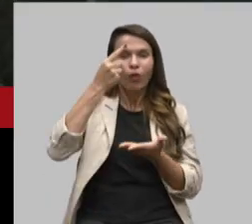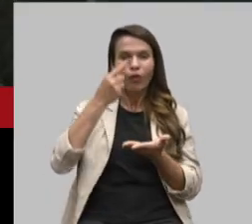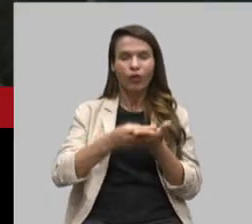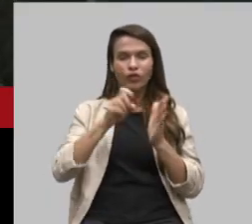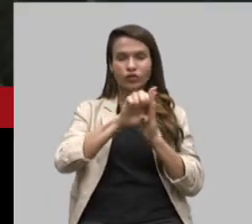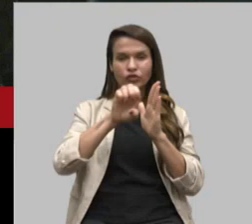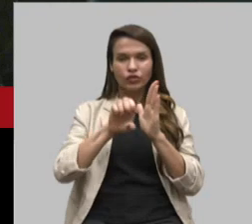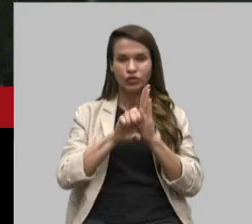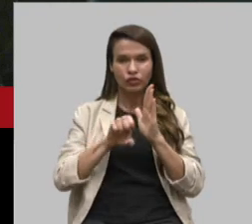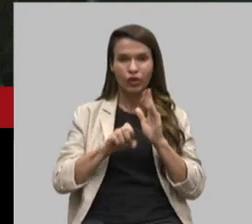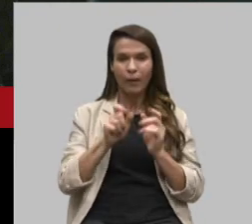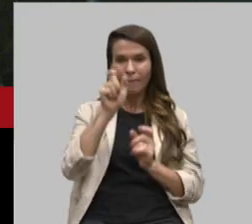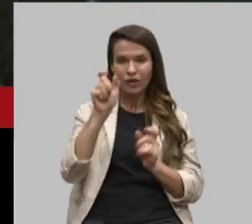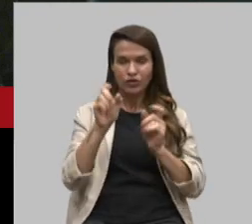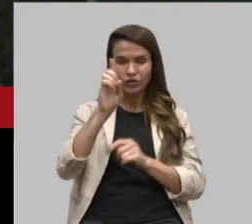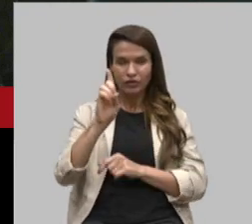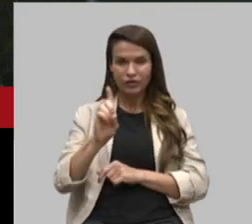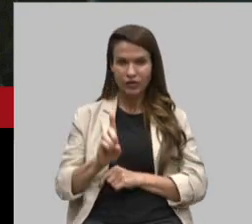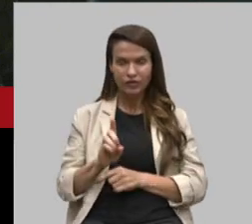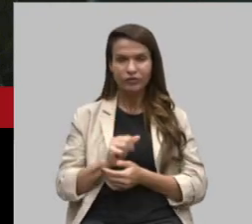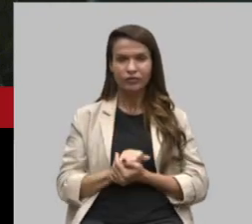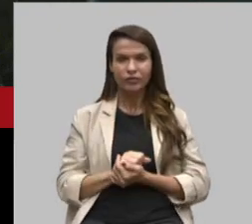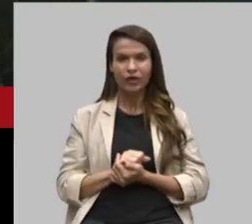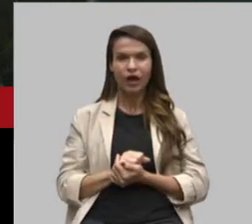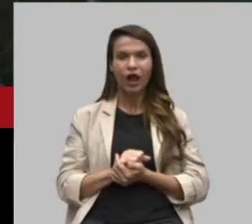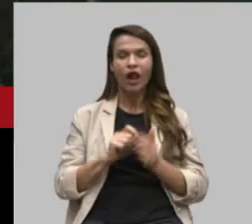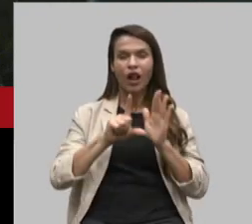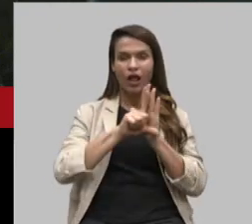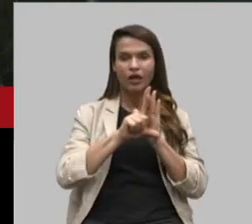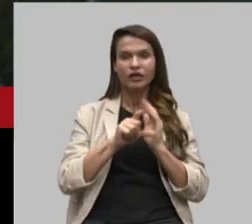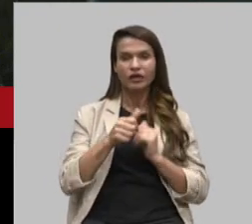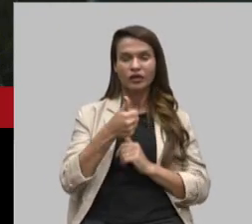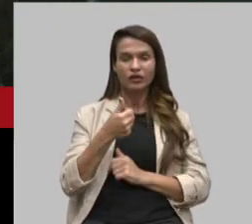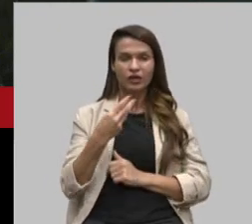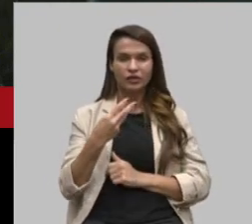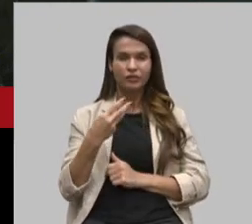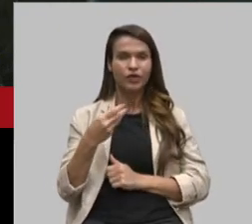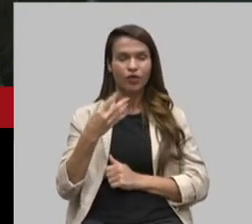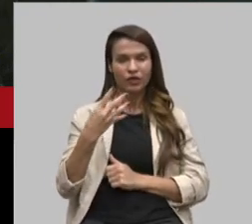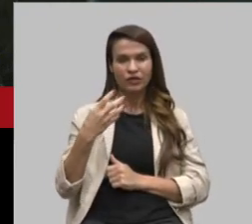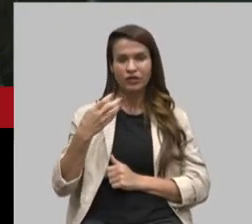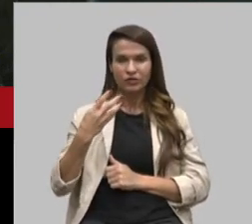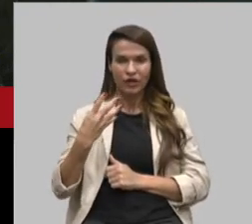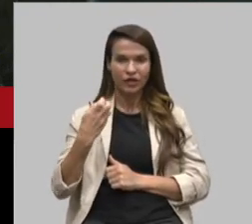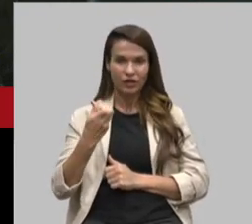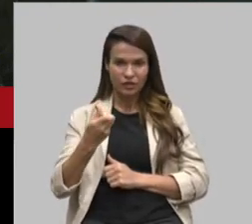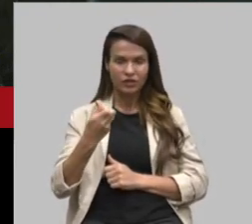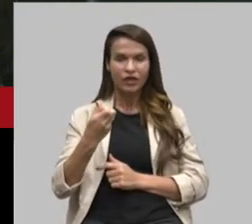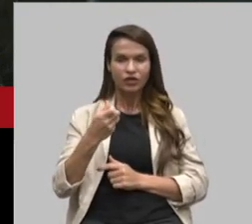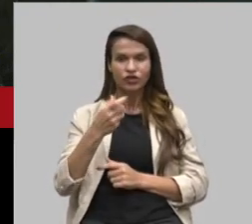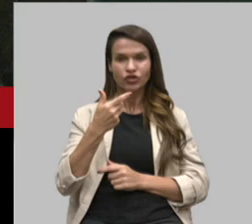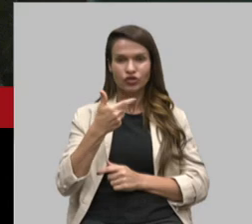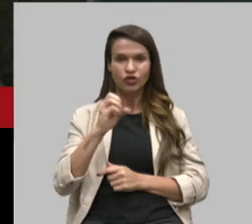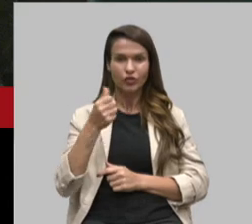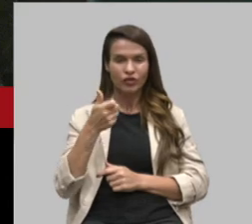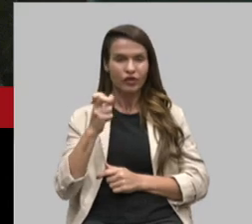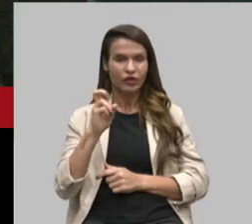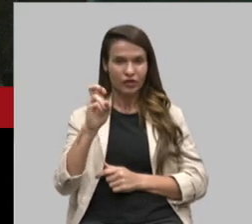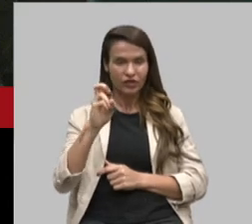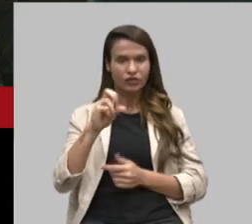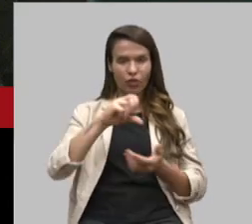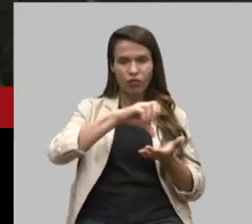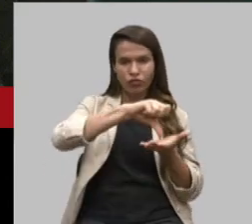pessoa com deficiência lei número 13 46 de 2015 em todas as instituições de ensino Estadual com o